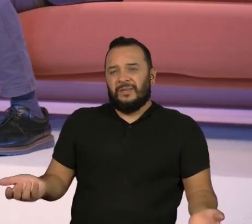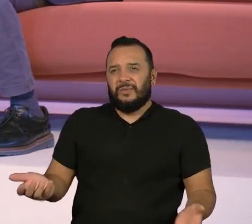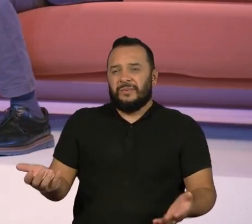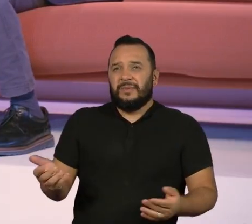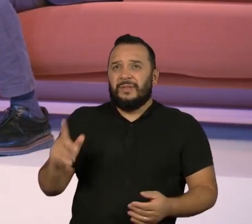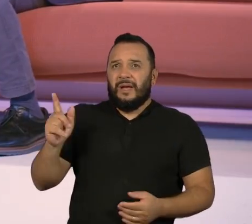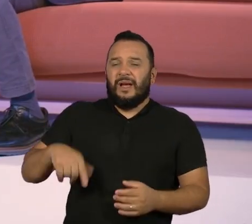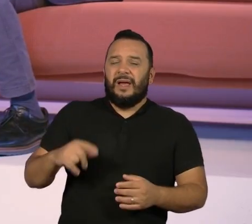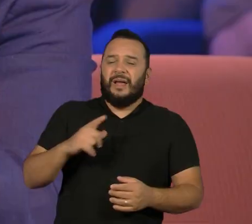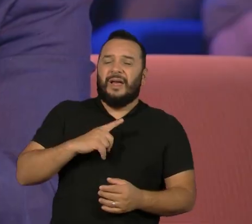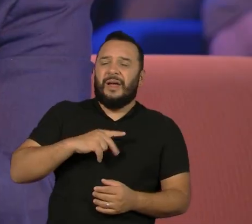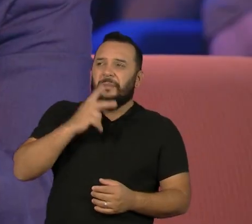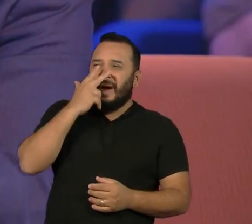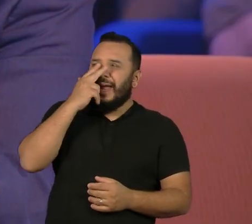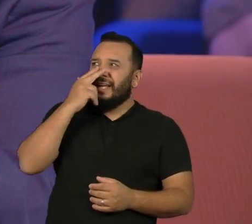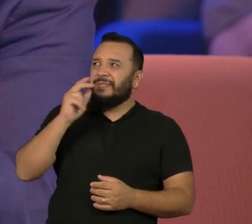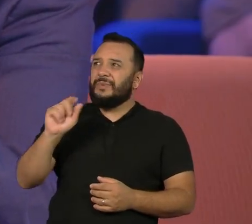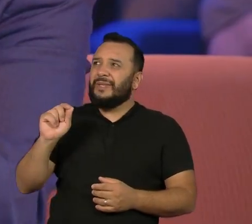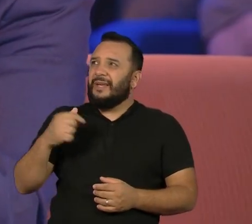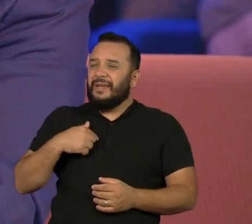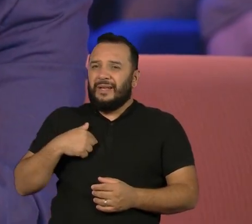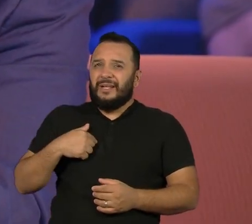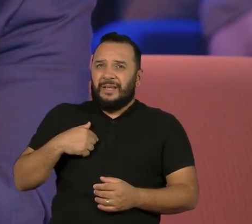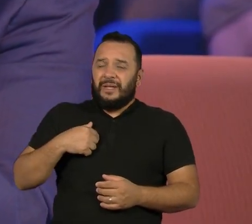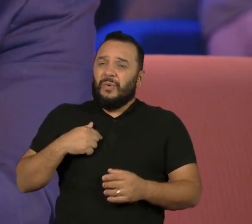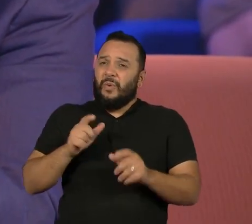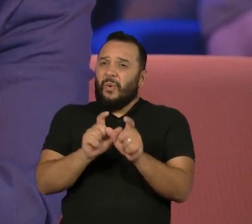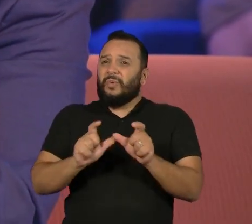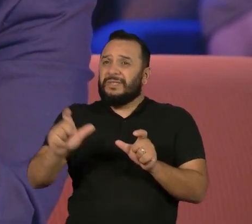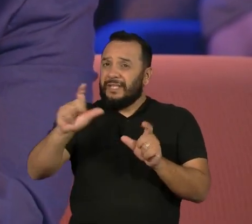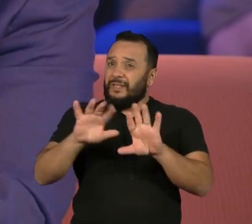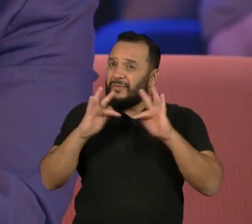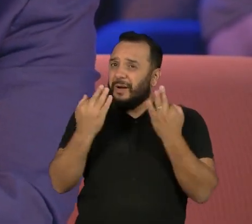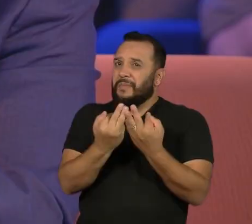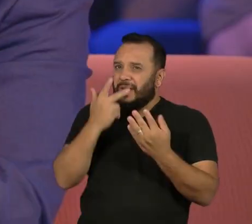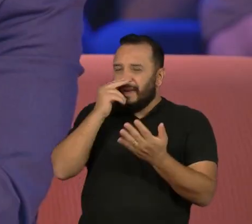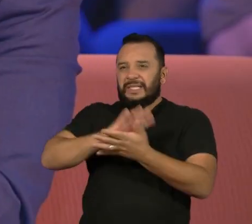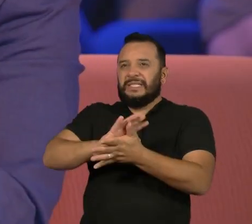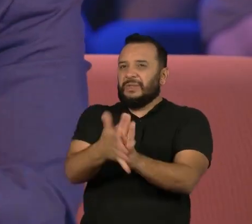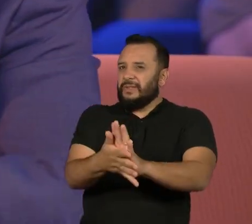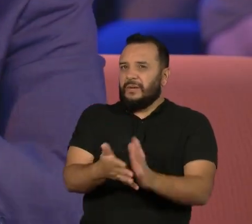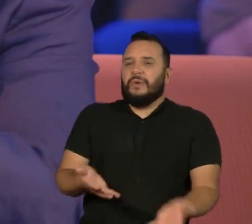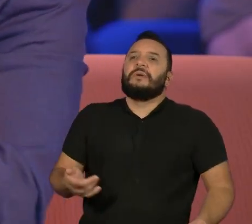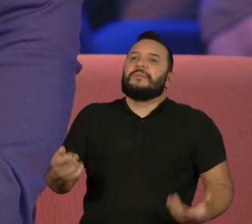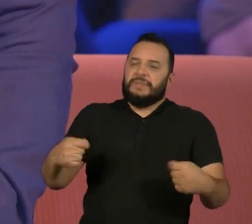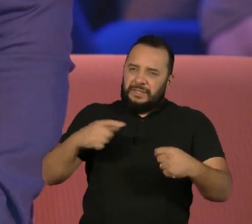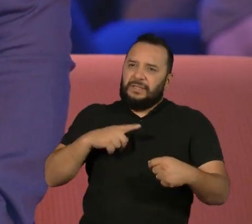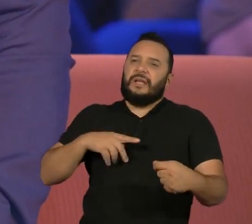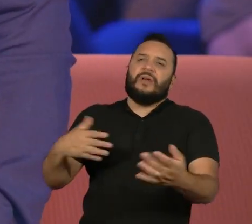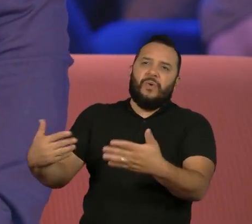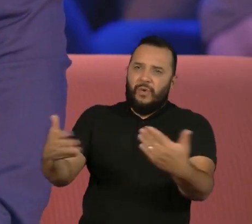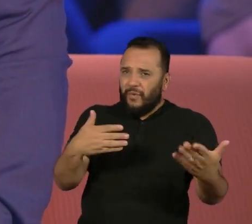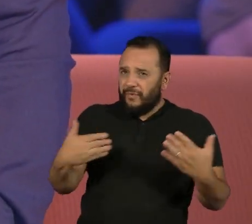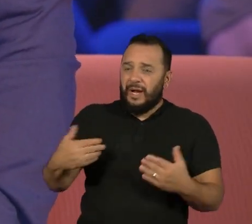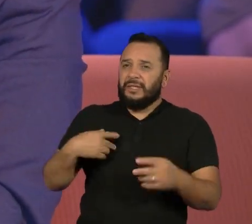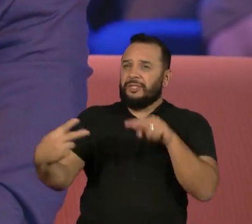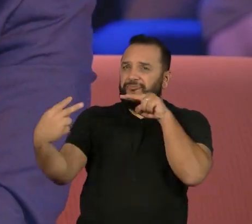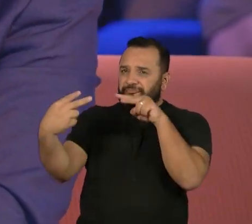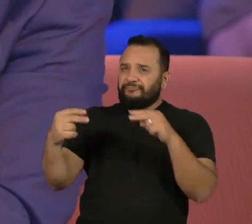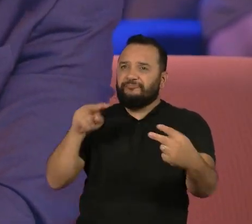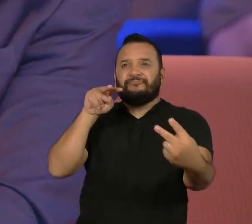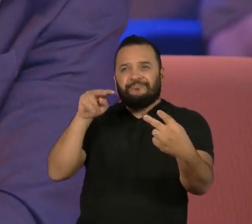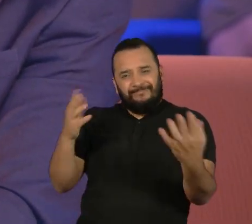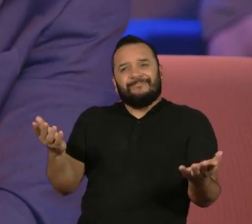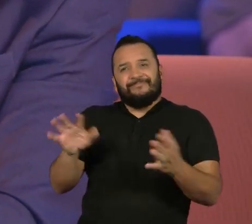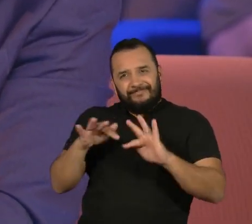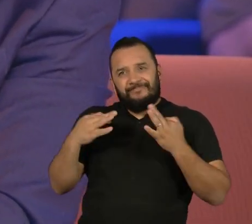da destruição do próprio seio familiar. E isso passa pelo diálogo, isso passa pela conversa, pelo olho no olho. Então a